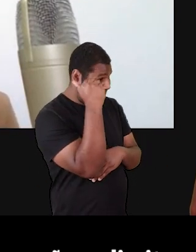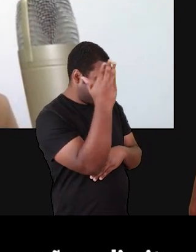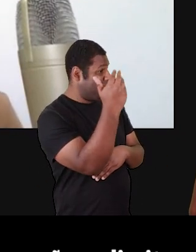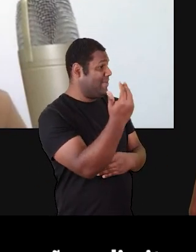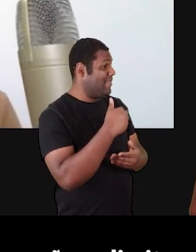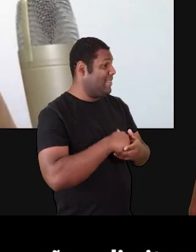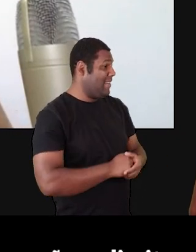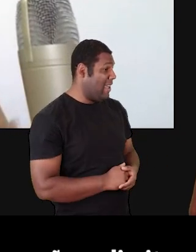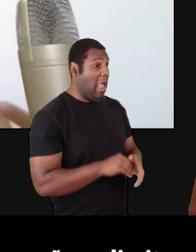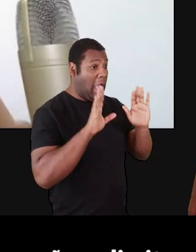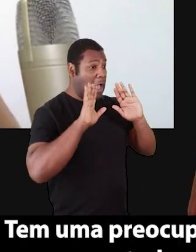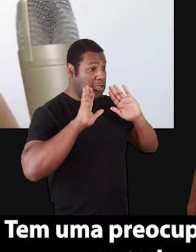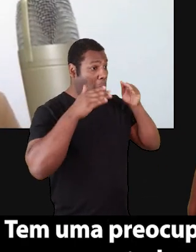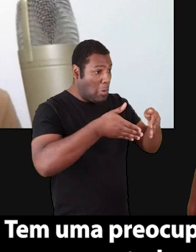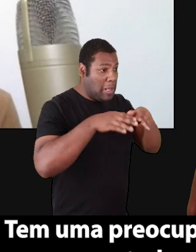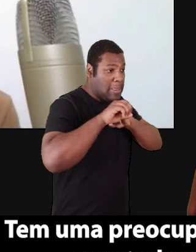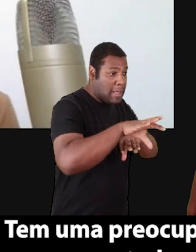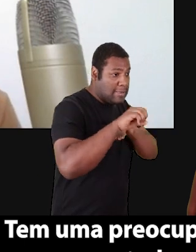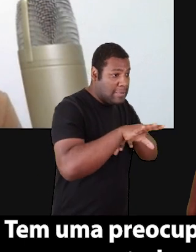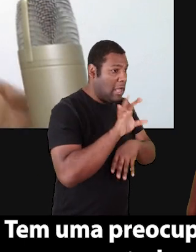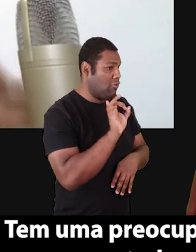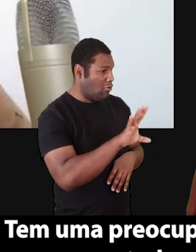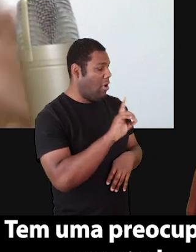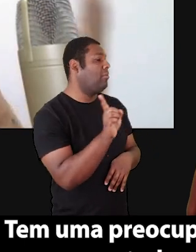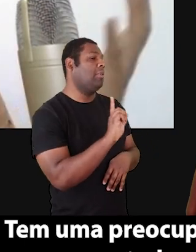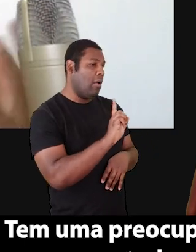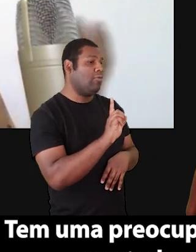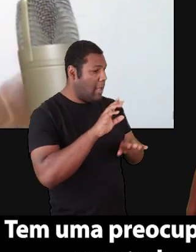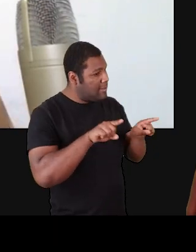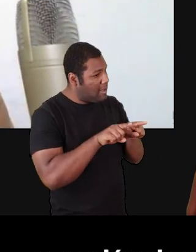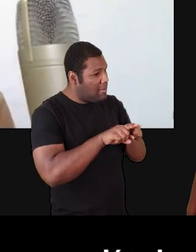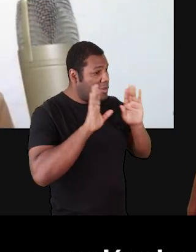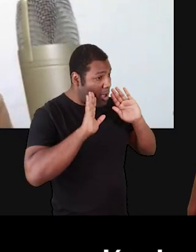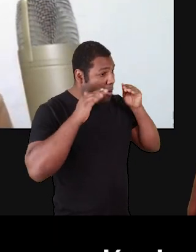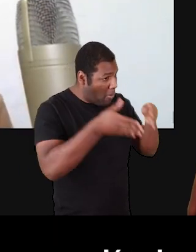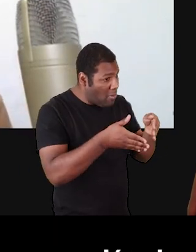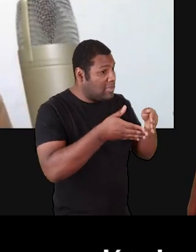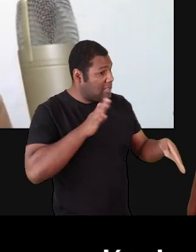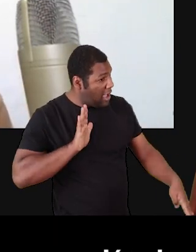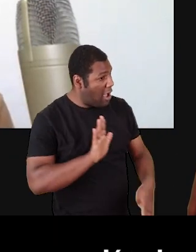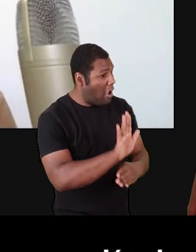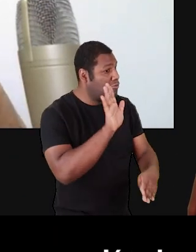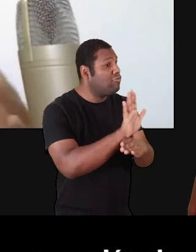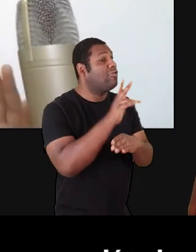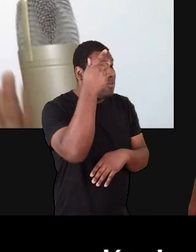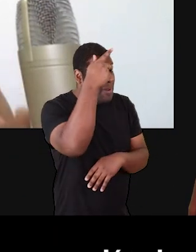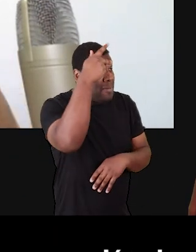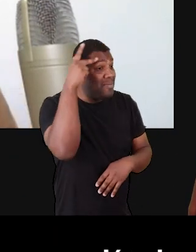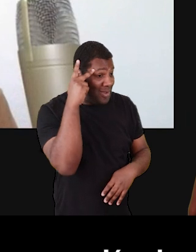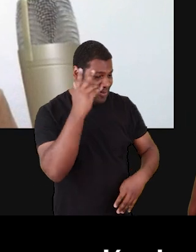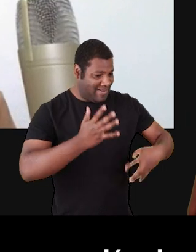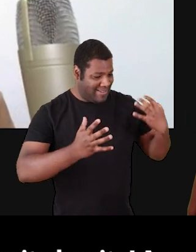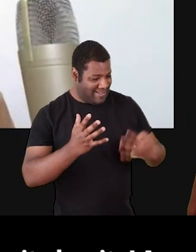se limita a ensinar algo, né? Tem uma preocupação realmente com todo o contexto para além de estar